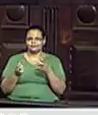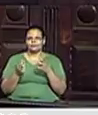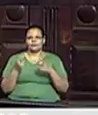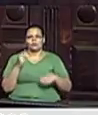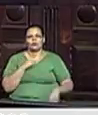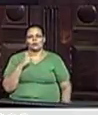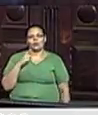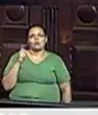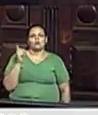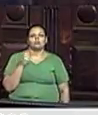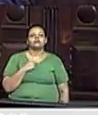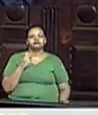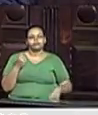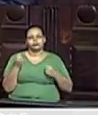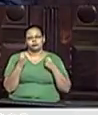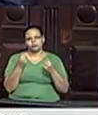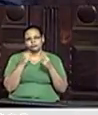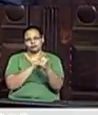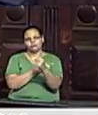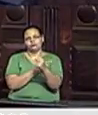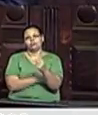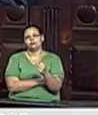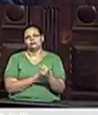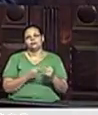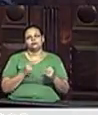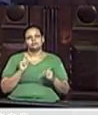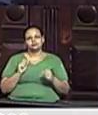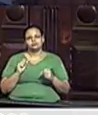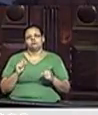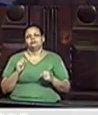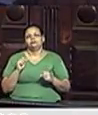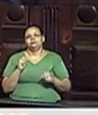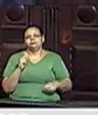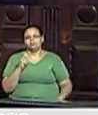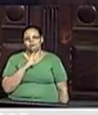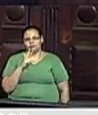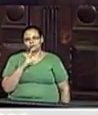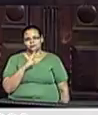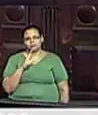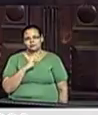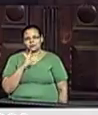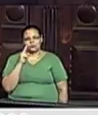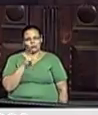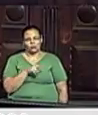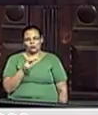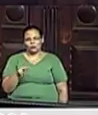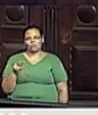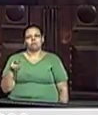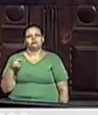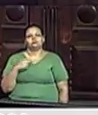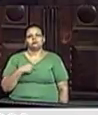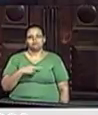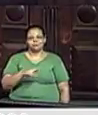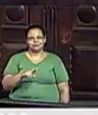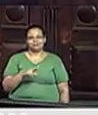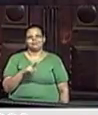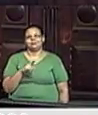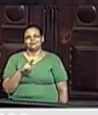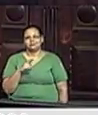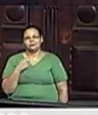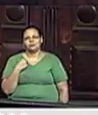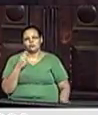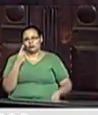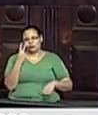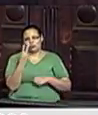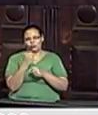há uma lógica de fortalecimento da banca privada, que se a gente observar os resultados operacionais dos